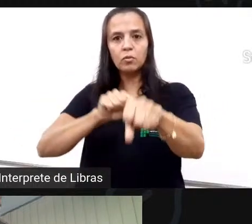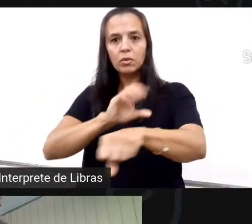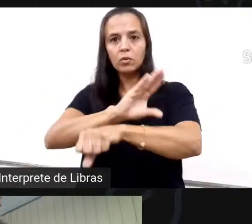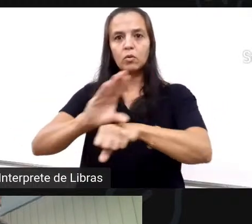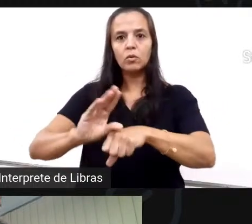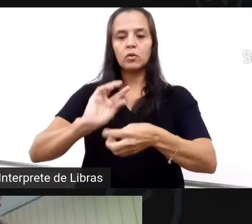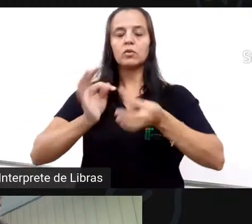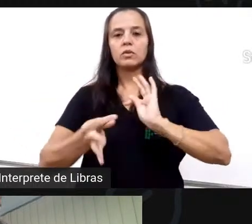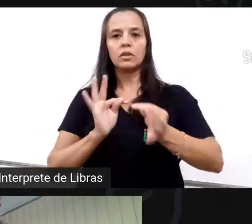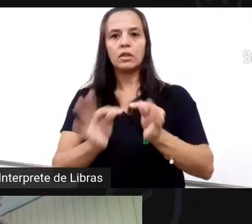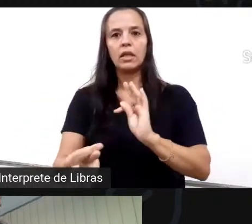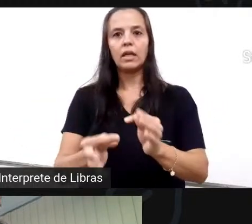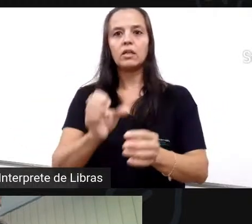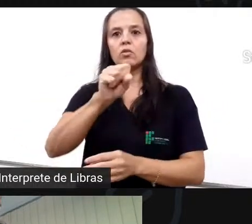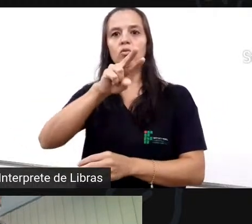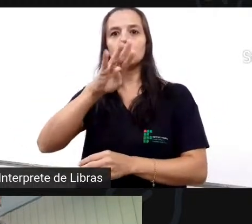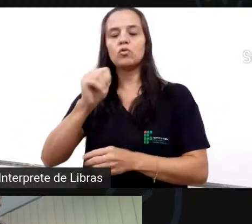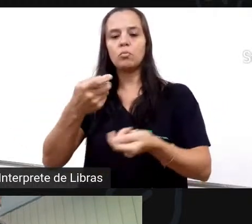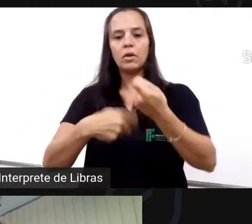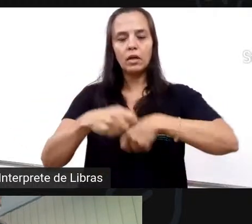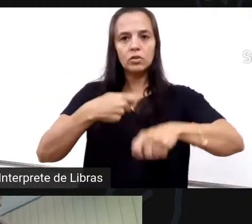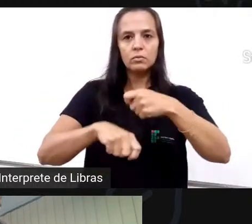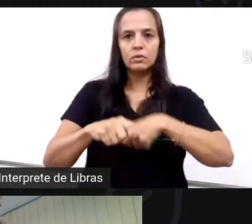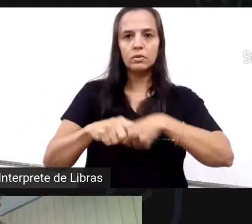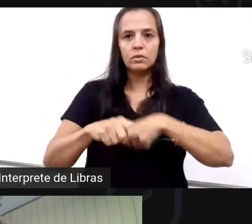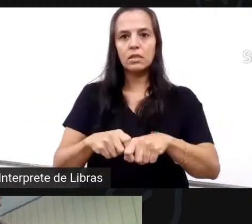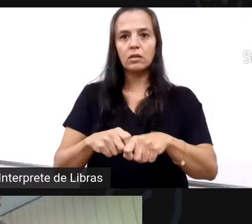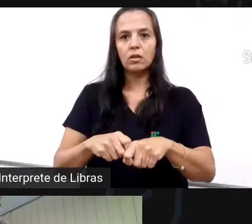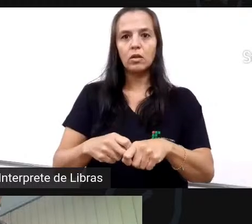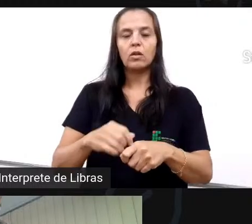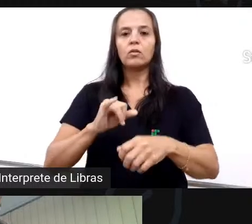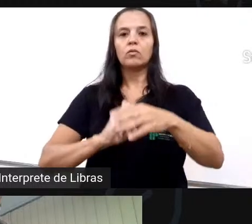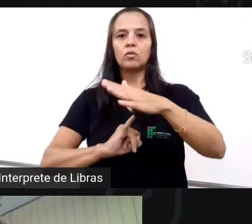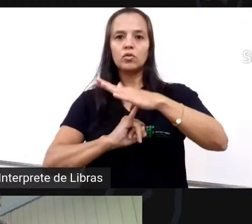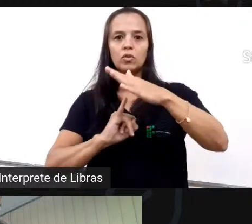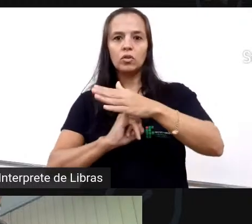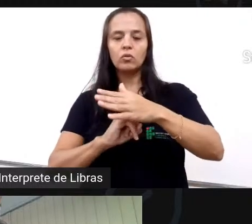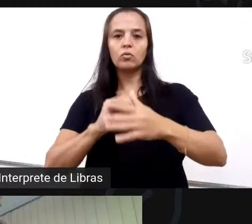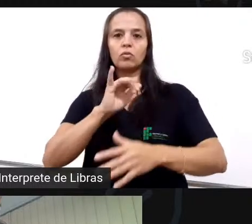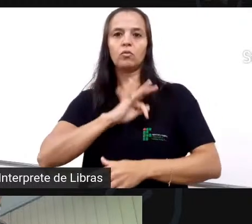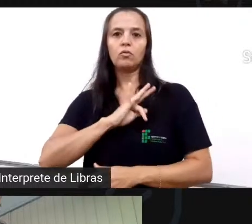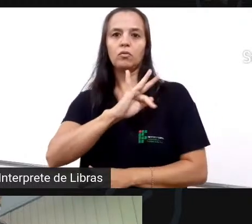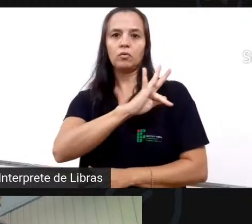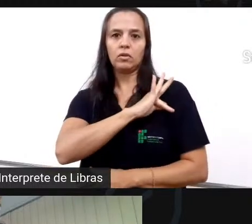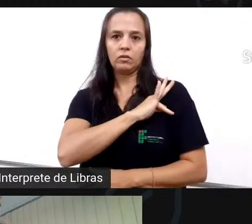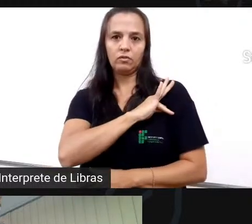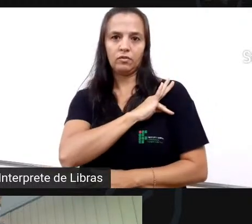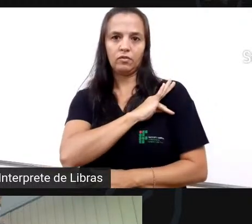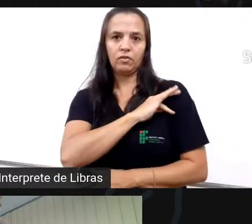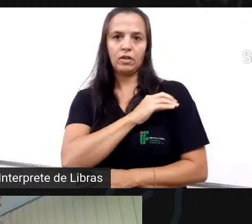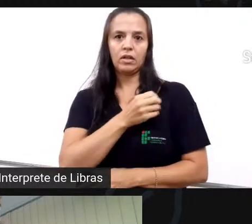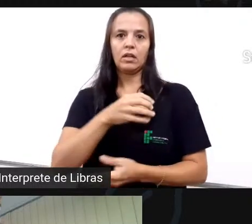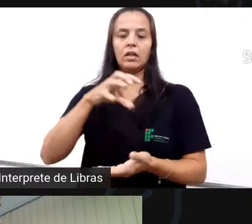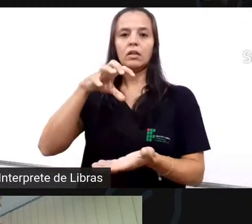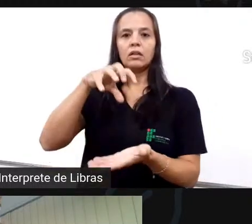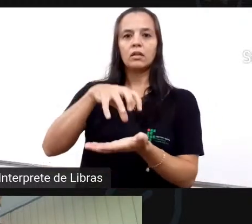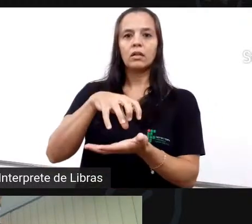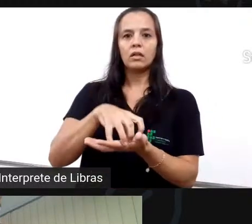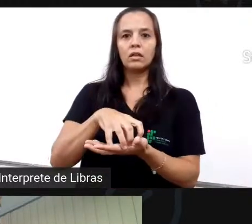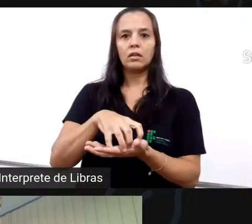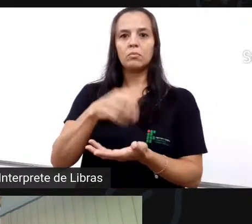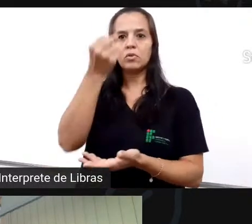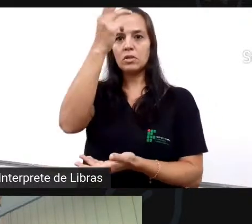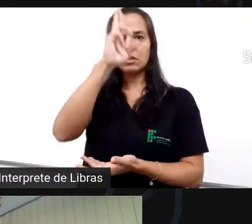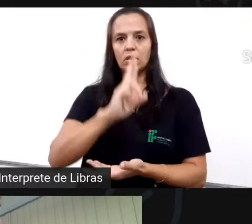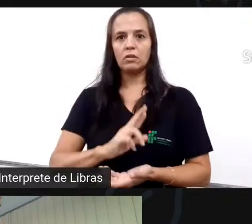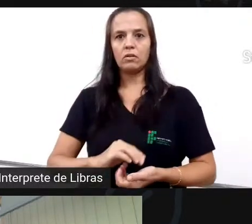técnico subsequente em administração do Instituto Federal de Educação, Ciência e Tecnologia Farroupilha,